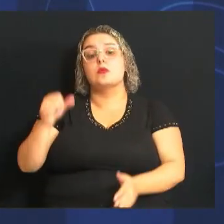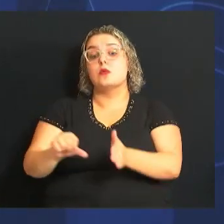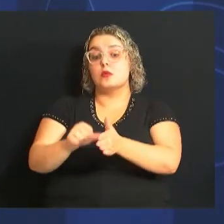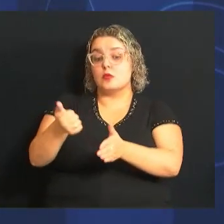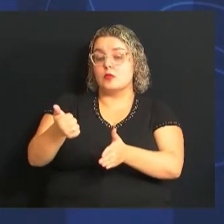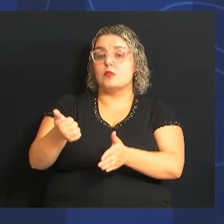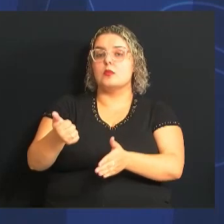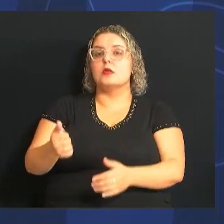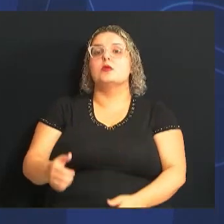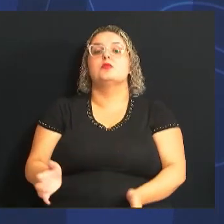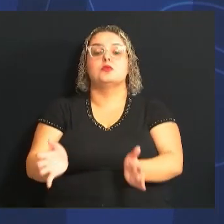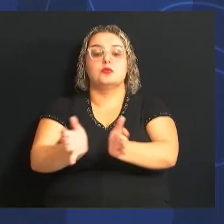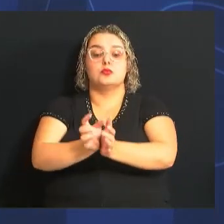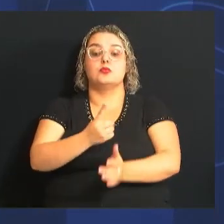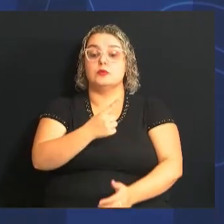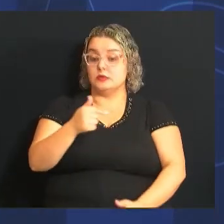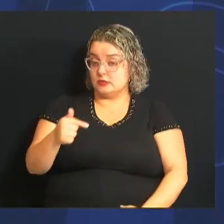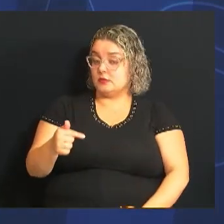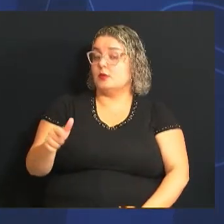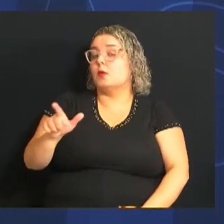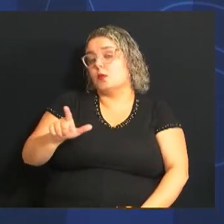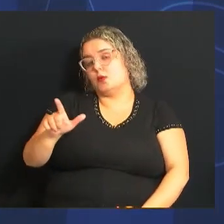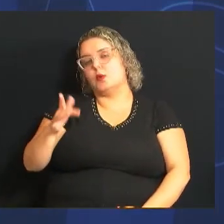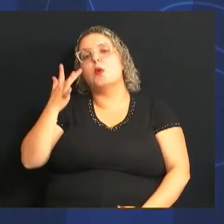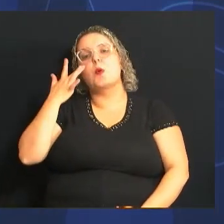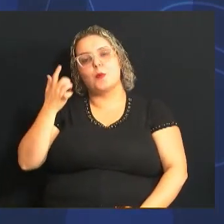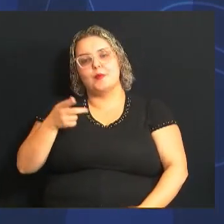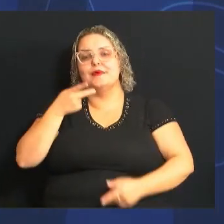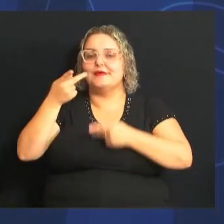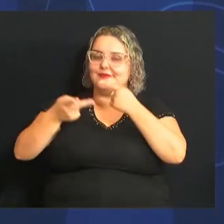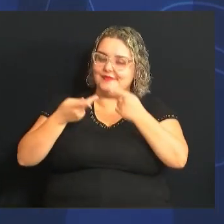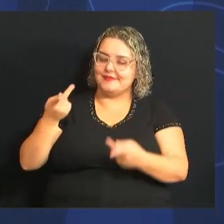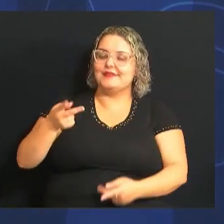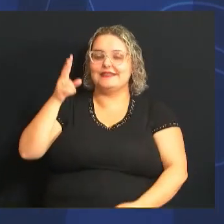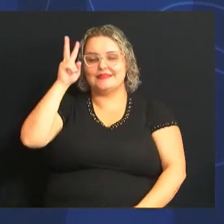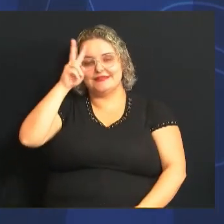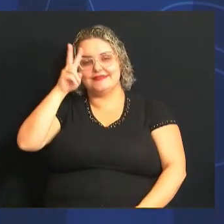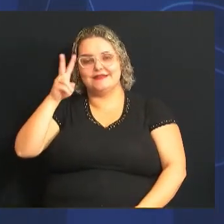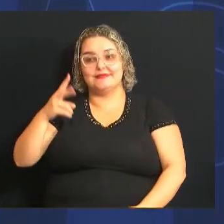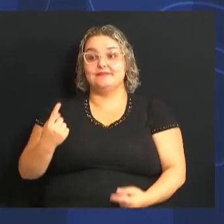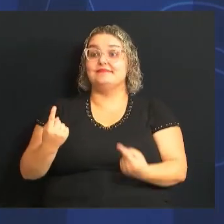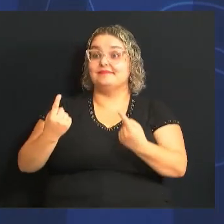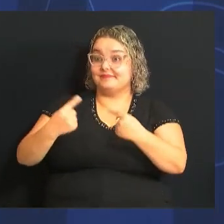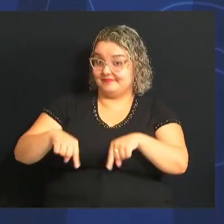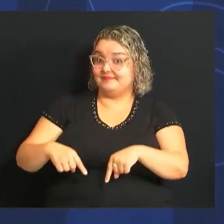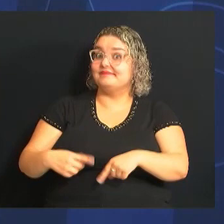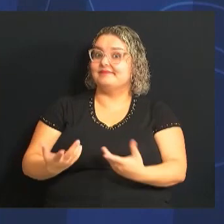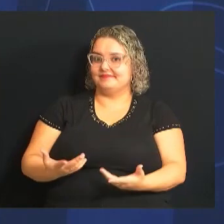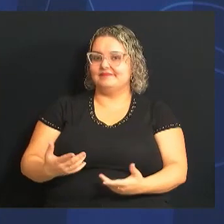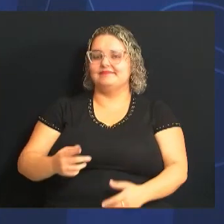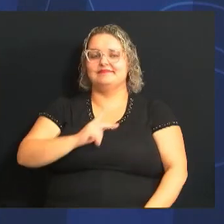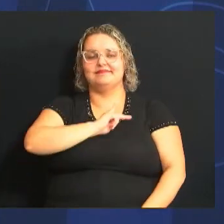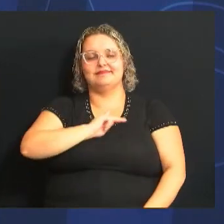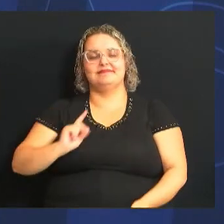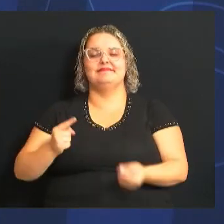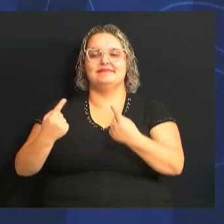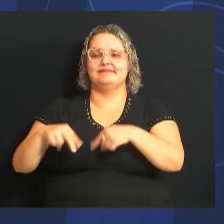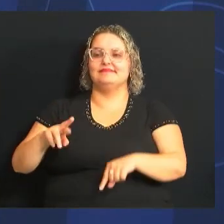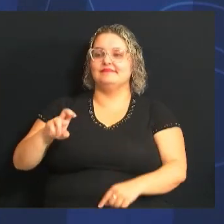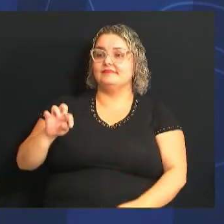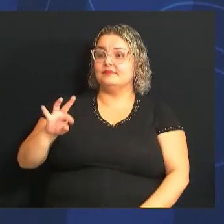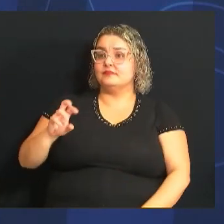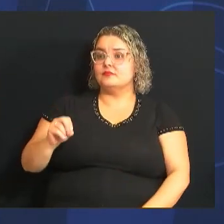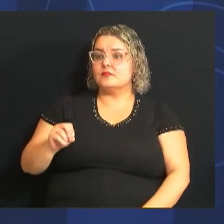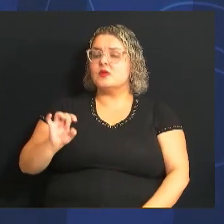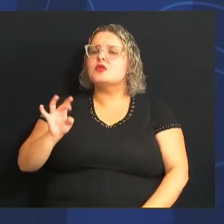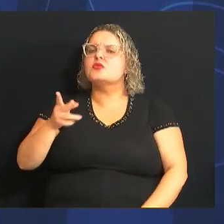grupo 17, e claro que amanhã a gente conta a história dessa partida entre Ponte Preta e Retrô. E só por falar